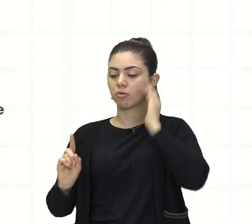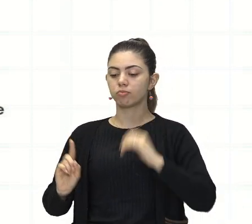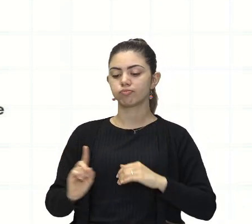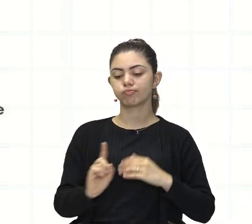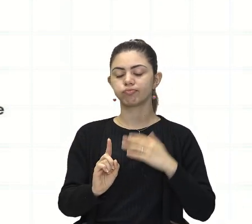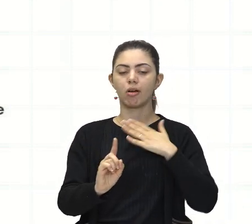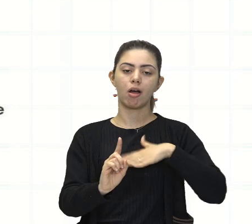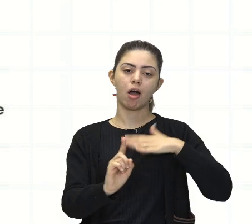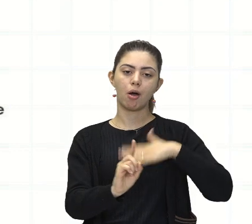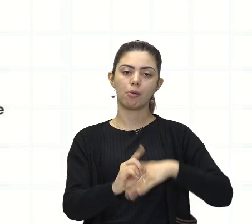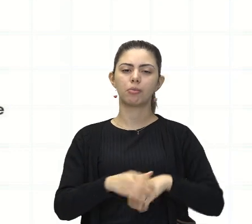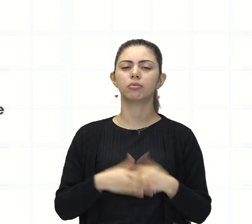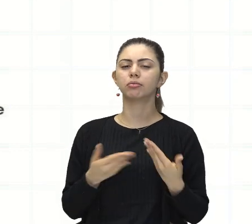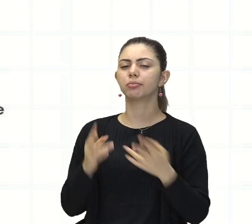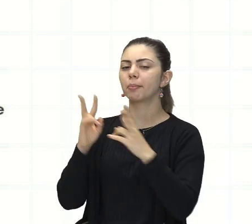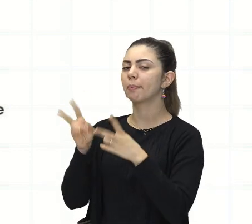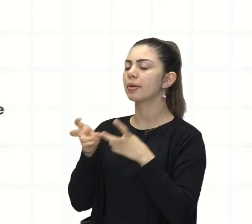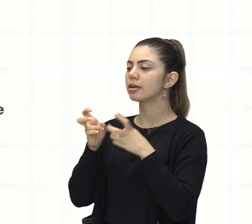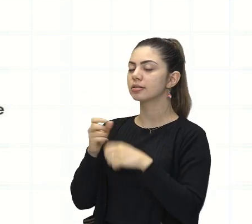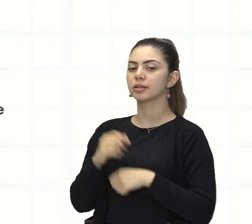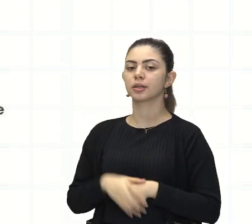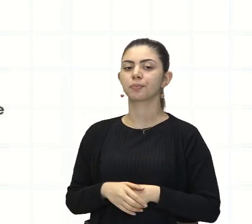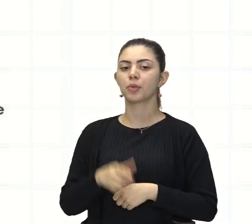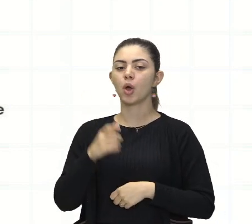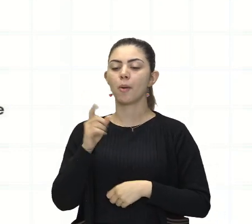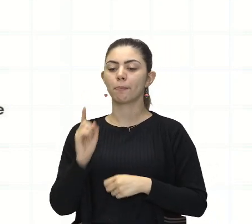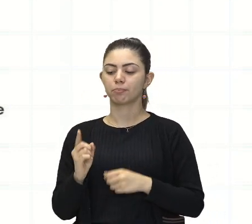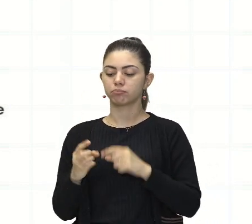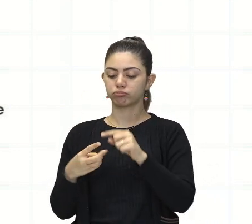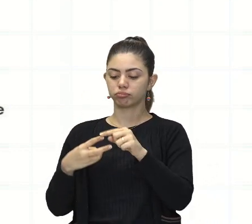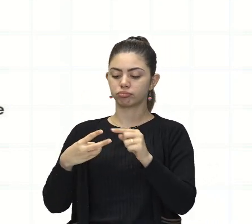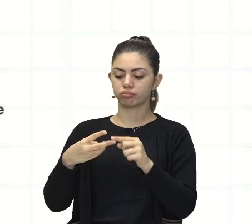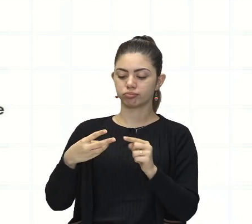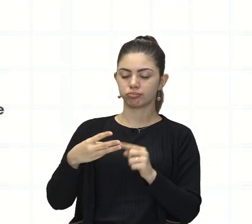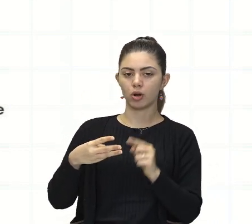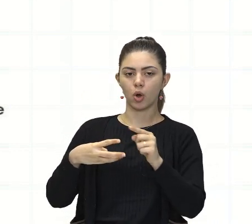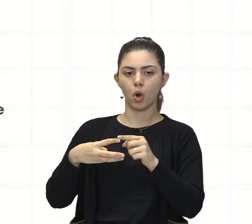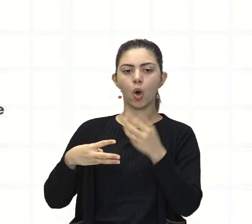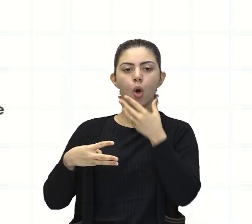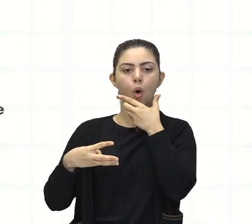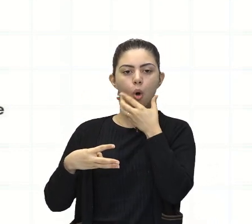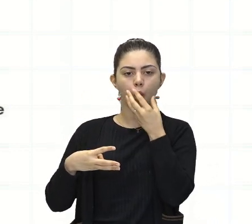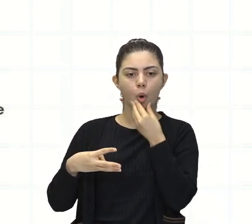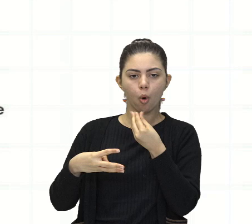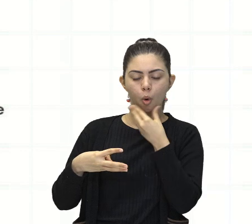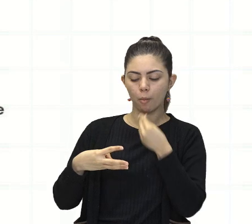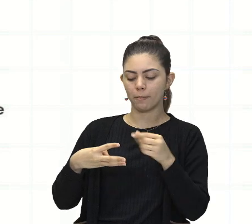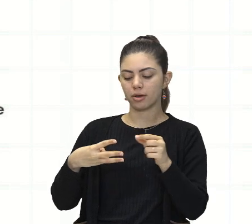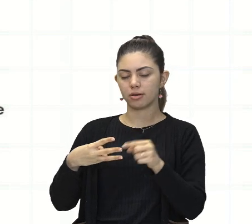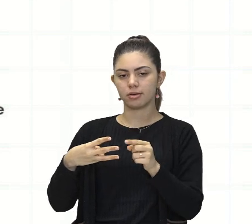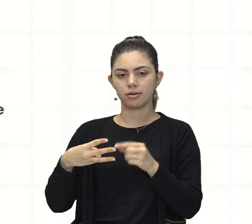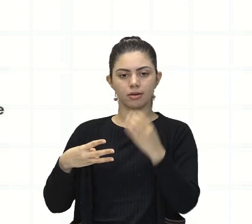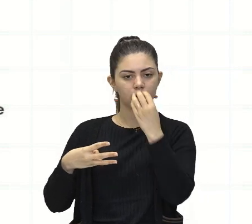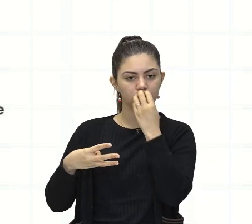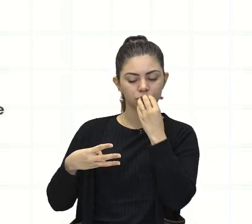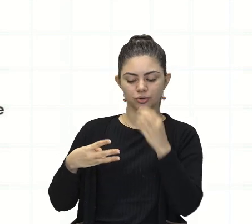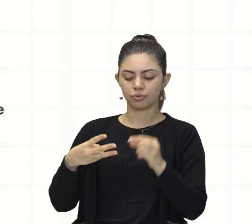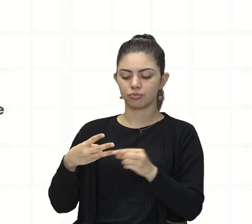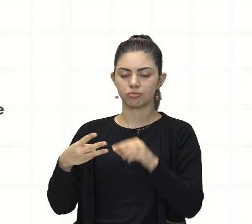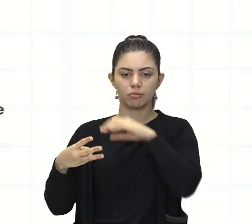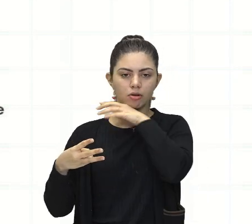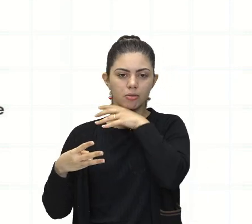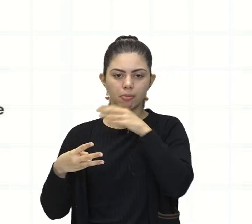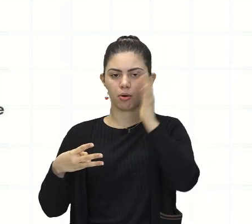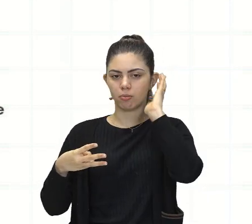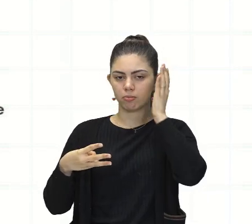devagar. Observem, homem, cachorro e burro, eles são seres, né?